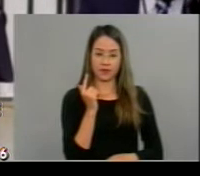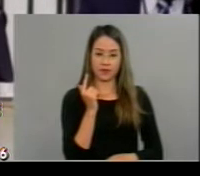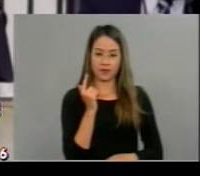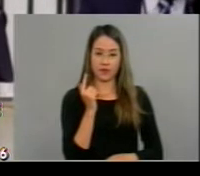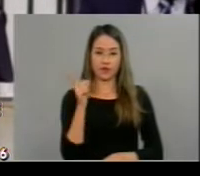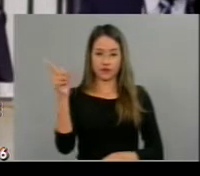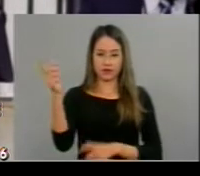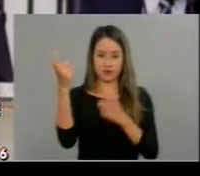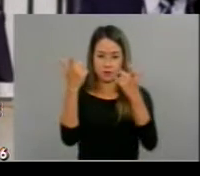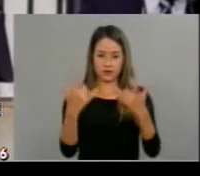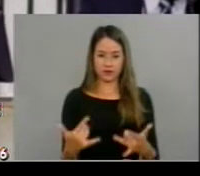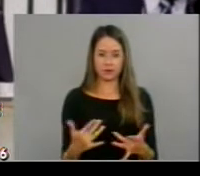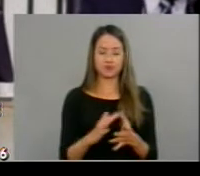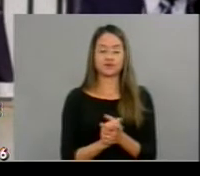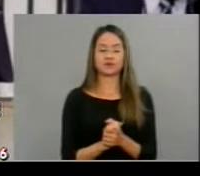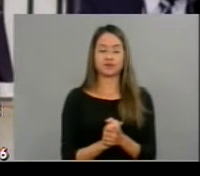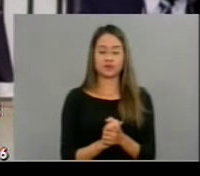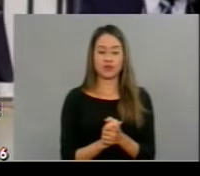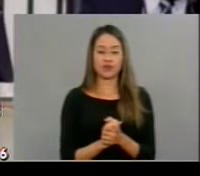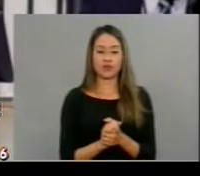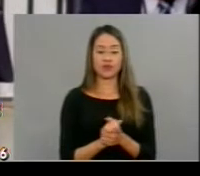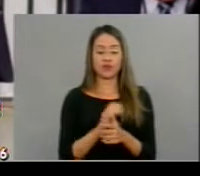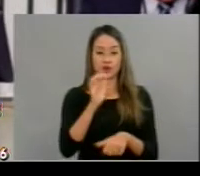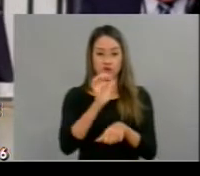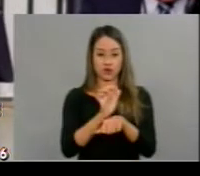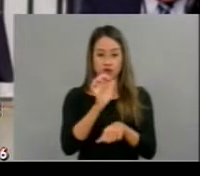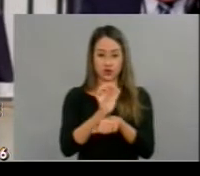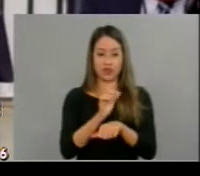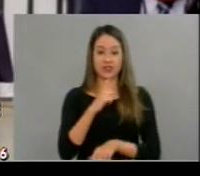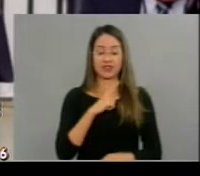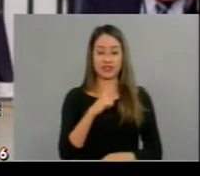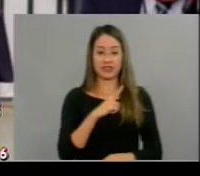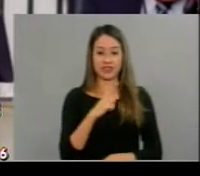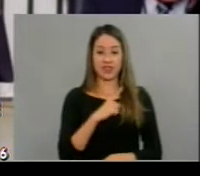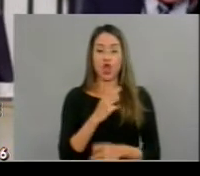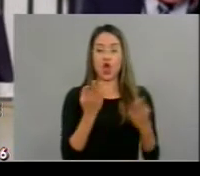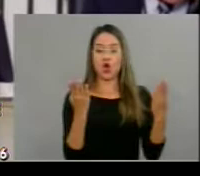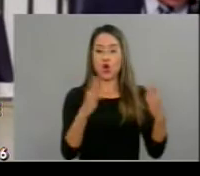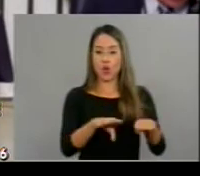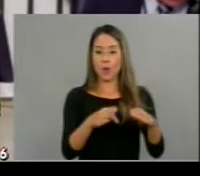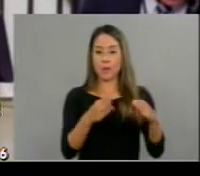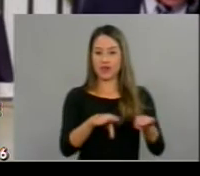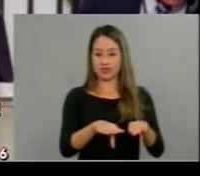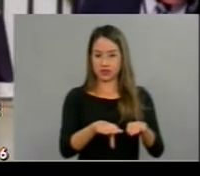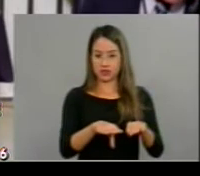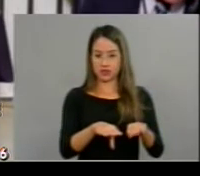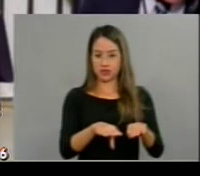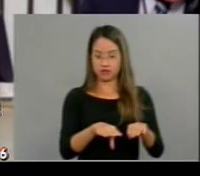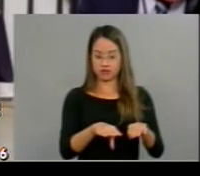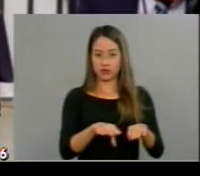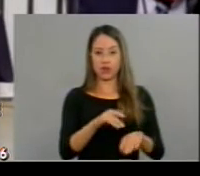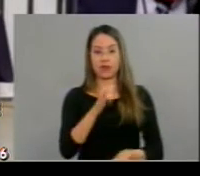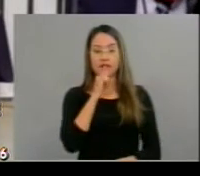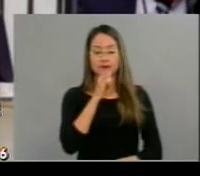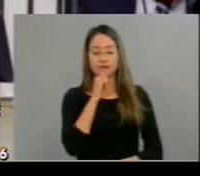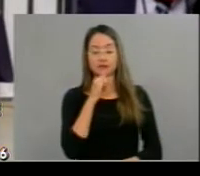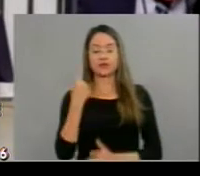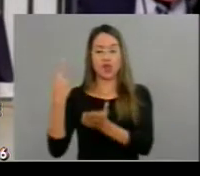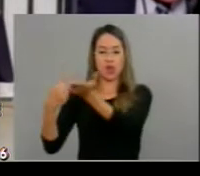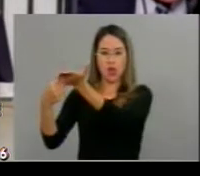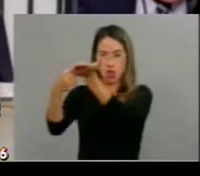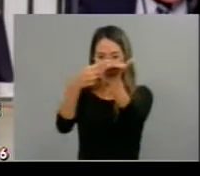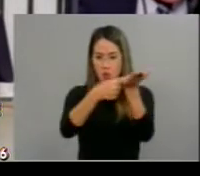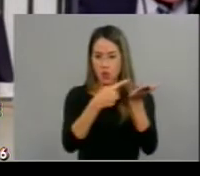nessa tribuna, o Estado tem o programa de recompensação fiscal, que vem fazendo acordo com